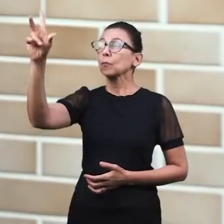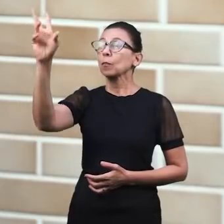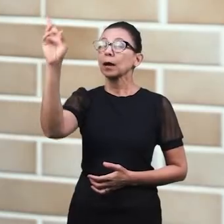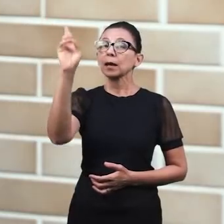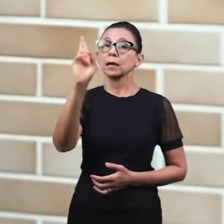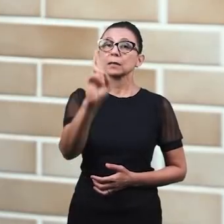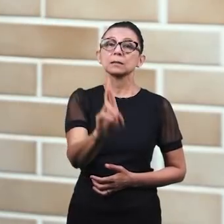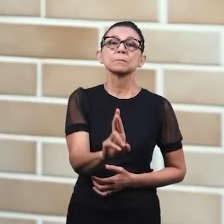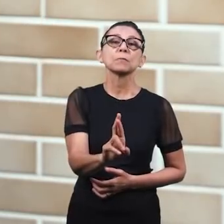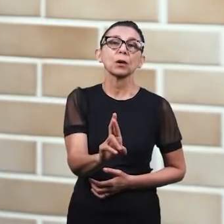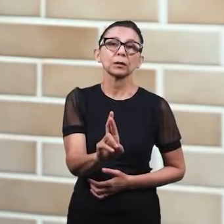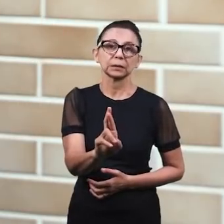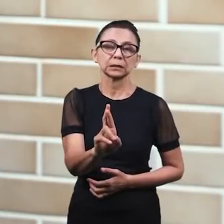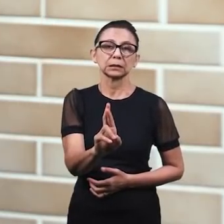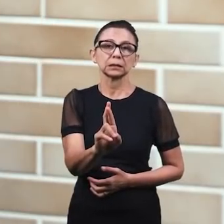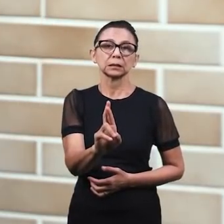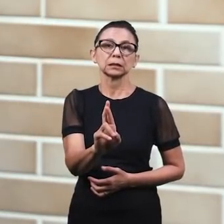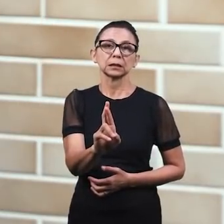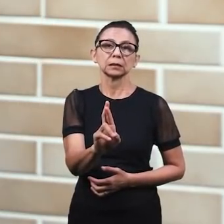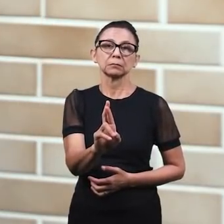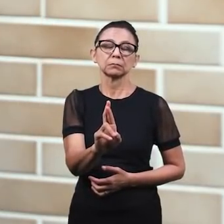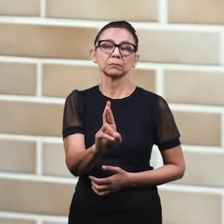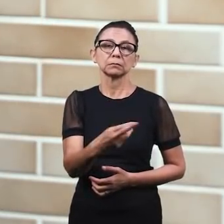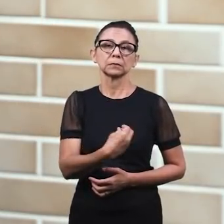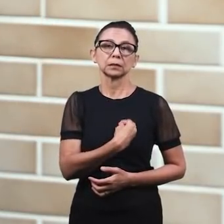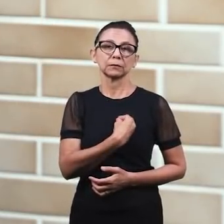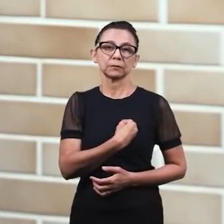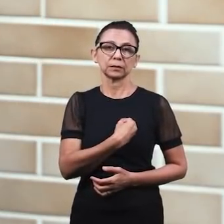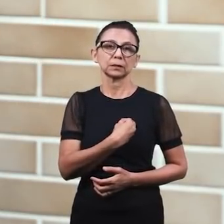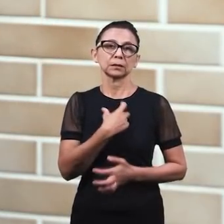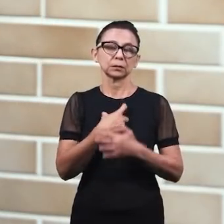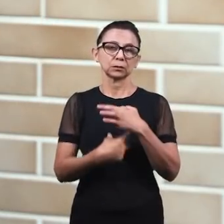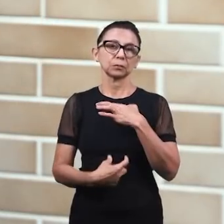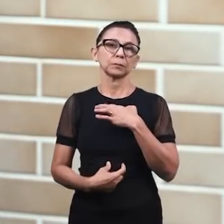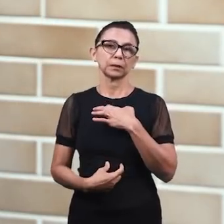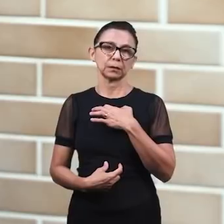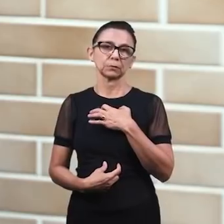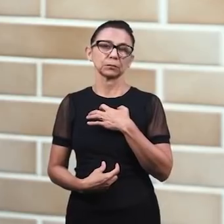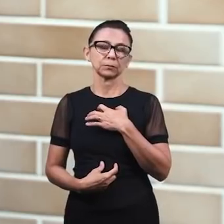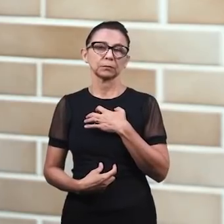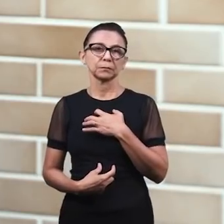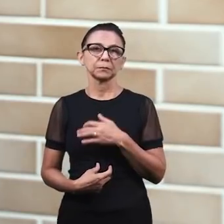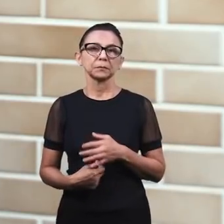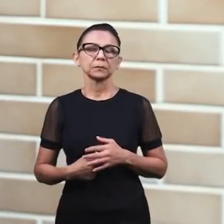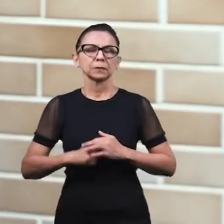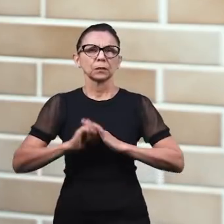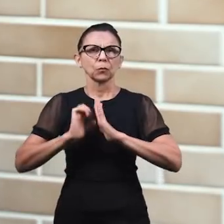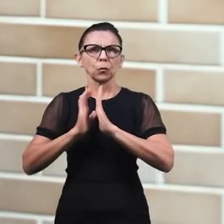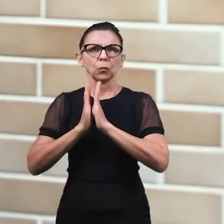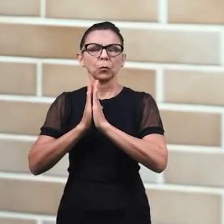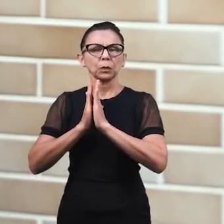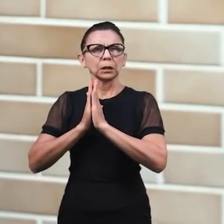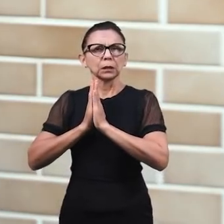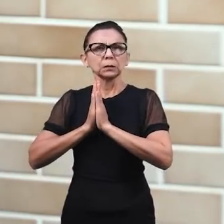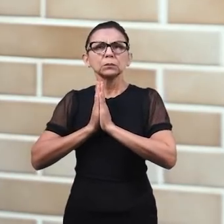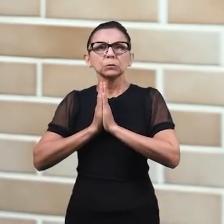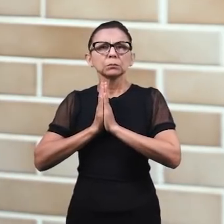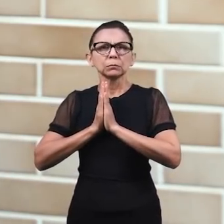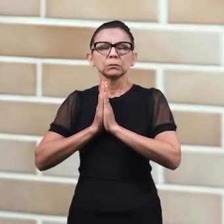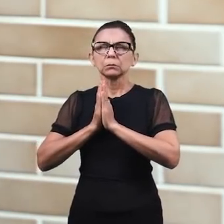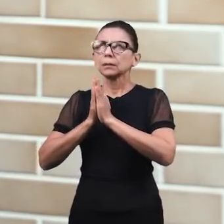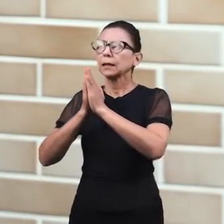Deus para a sua vida, a vida dele, a vida secular desse obreiro. Então, aquilo que ele estava buscando ao Senhor, através